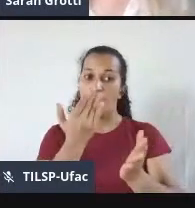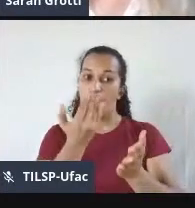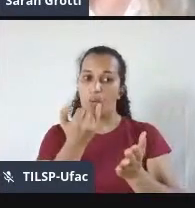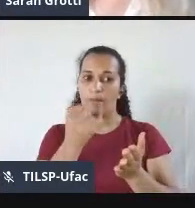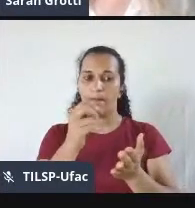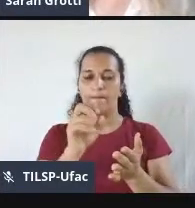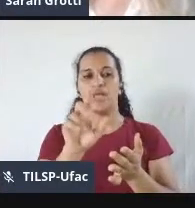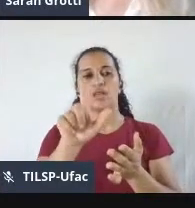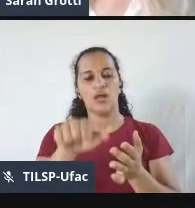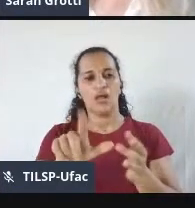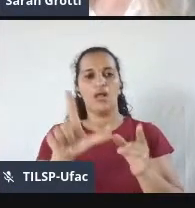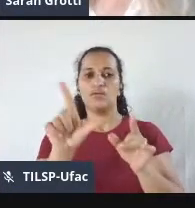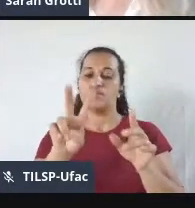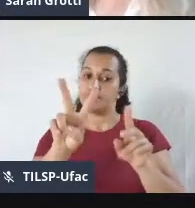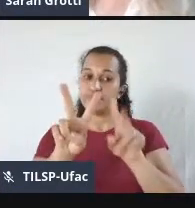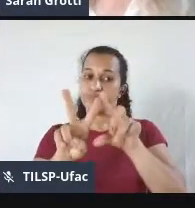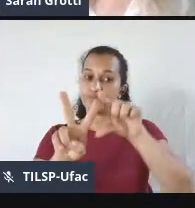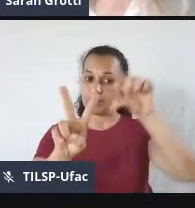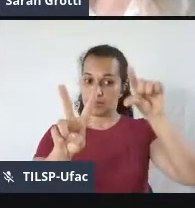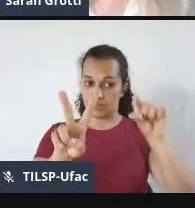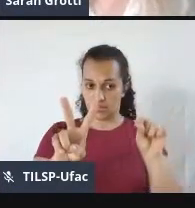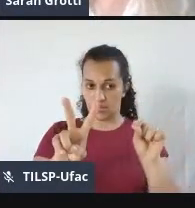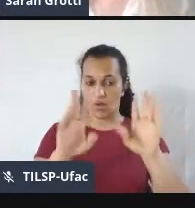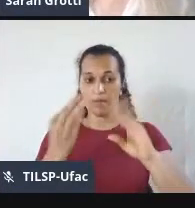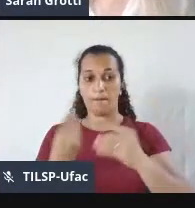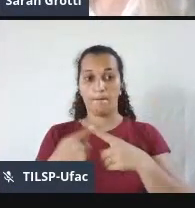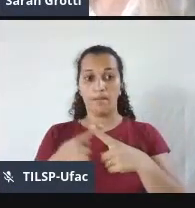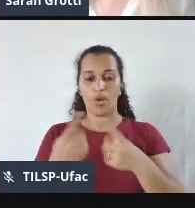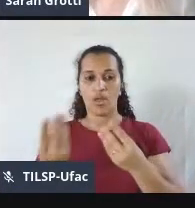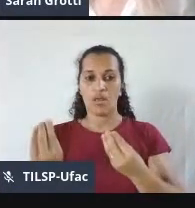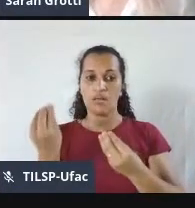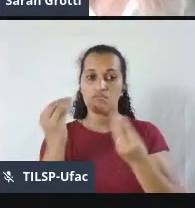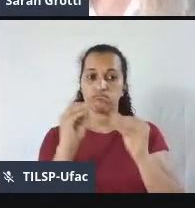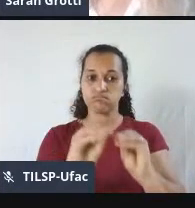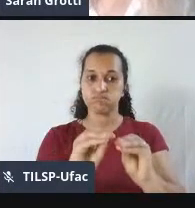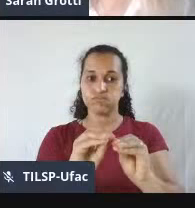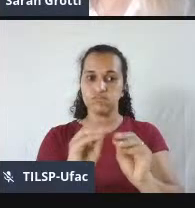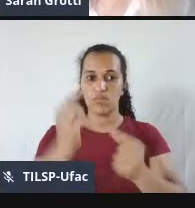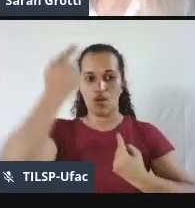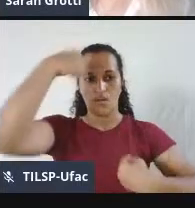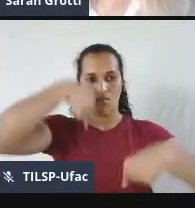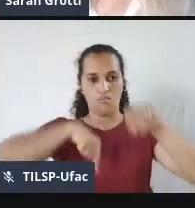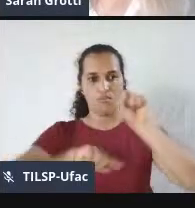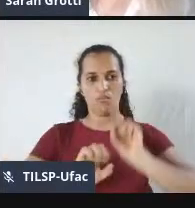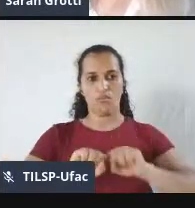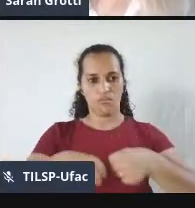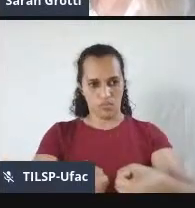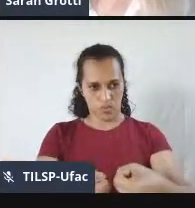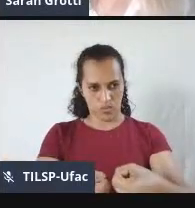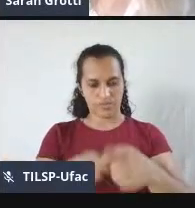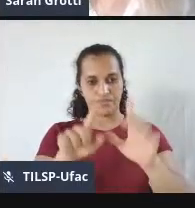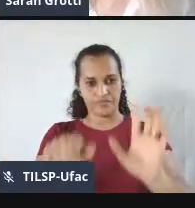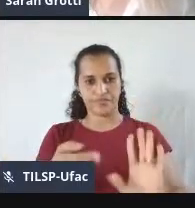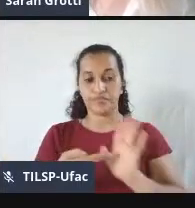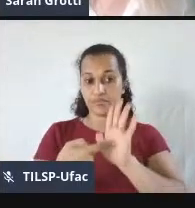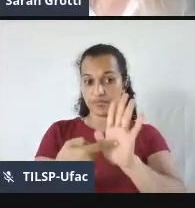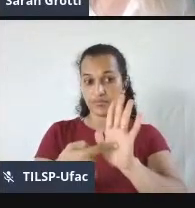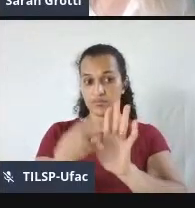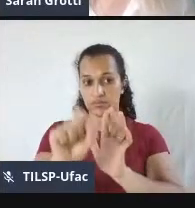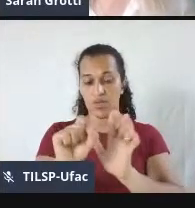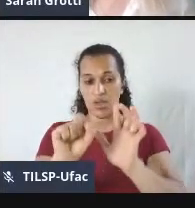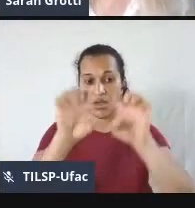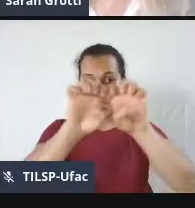porque ele atua no sistema imune, apresenta função estrutural, principalmente ali de células, né, de